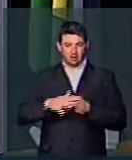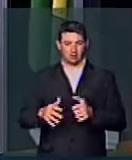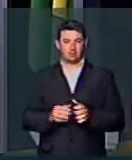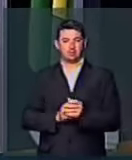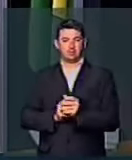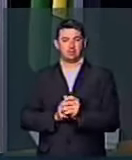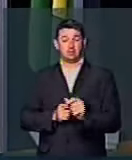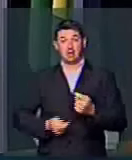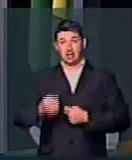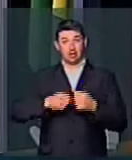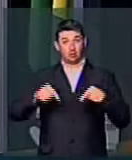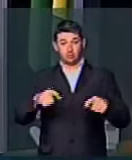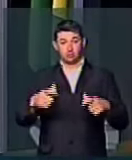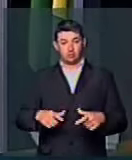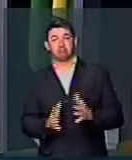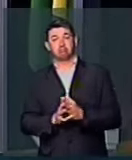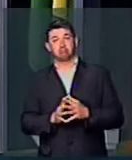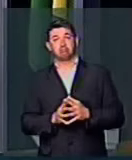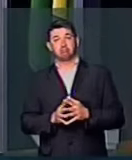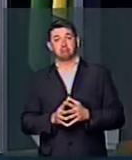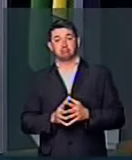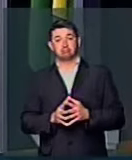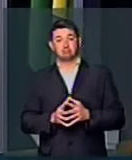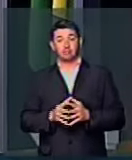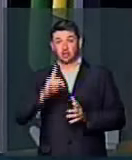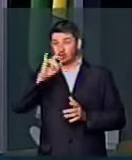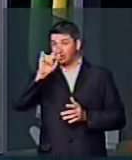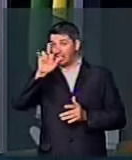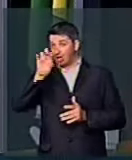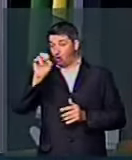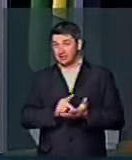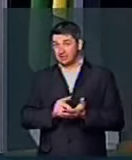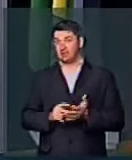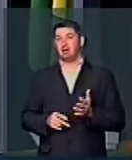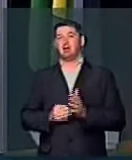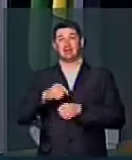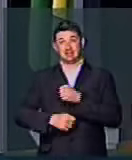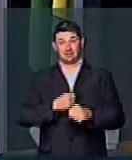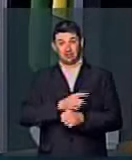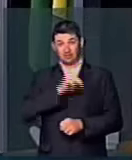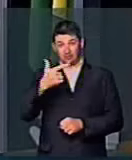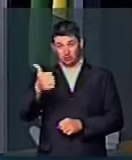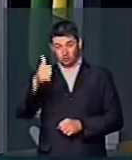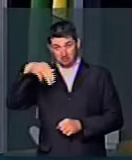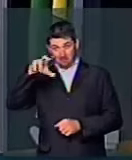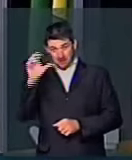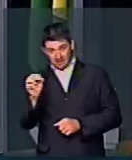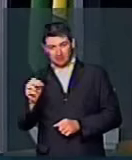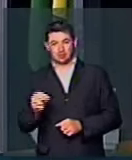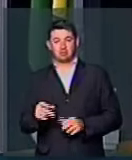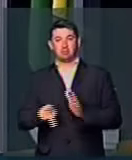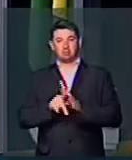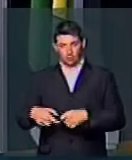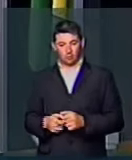basicamente a economia daquela região é a banana. E no Diário Oficial, de 21 de março deste ano, na seção voltada ao Ministério